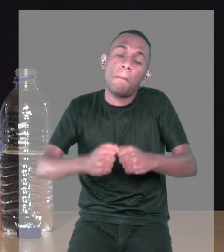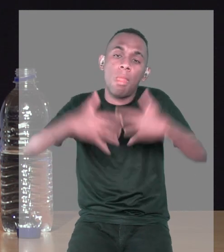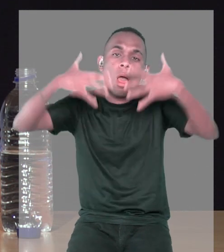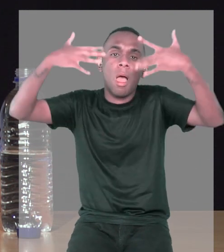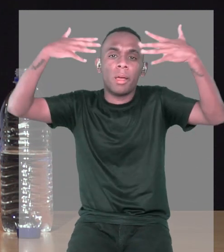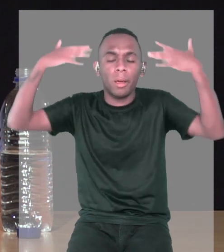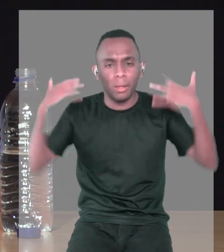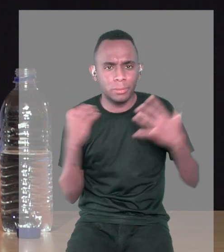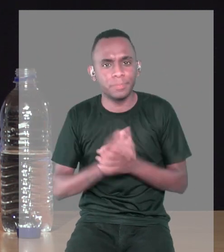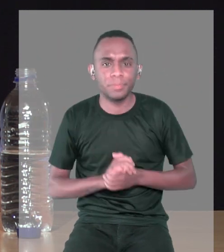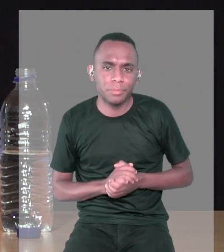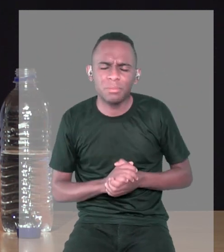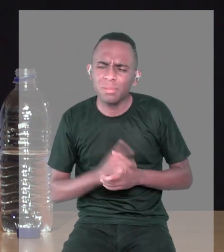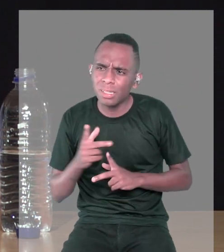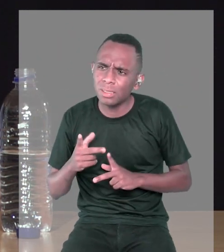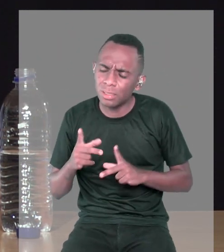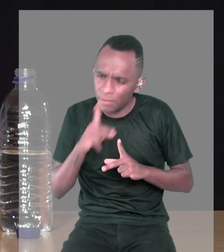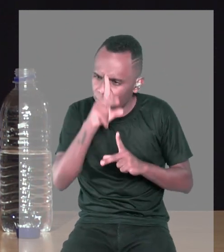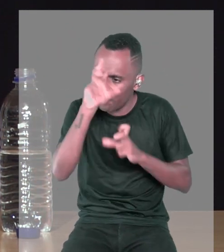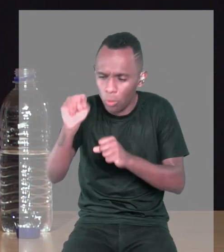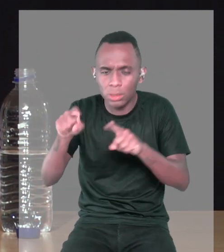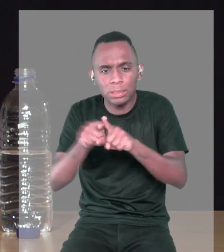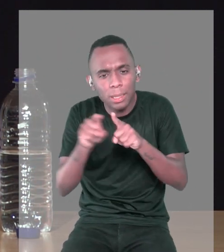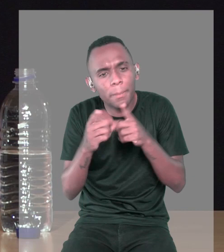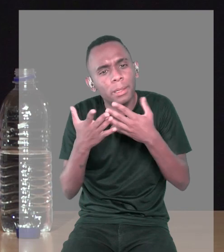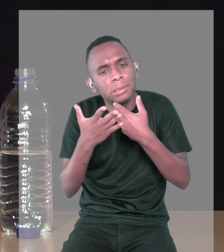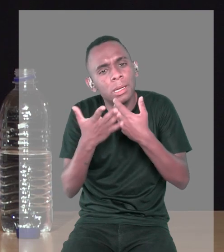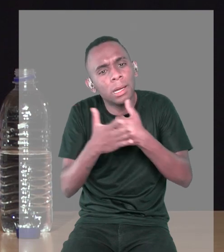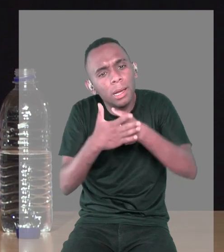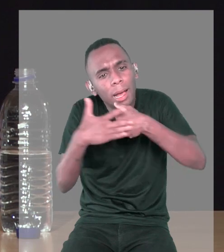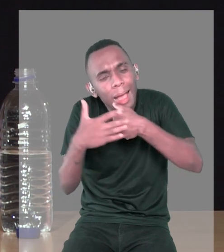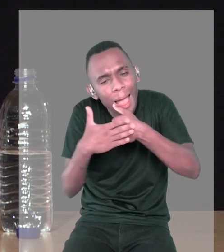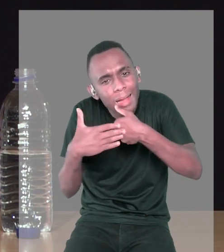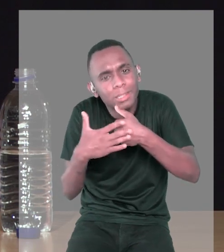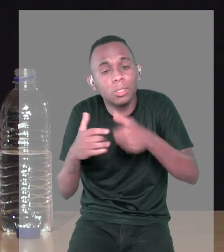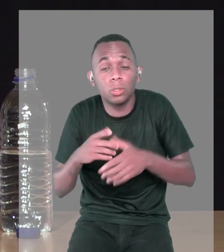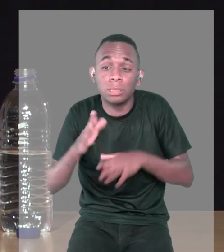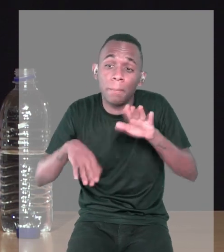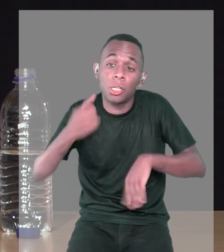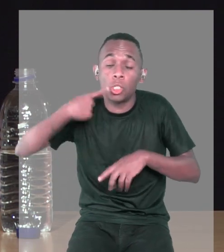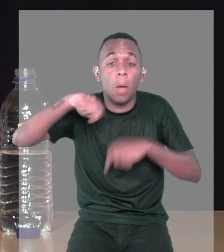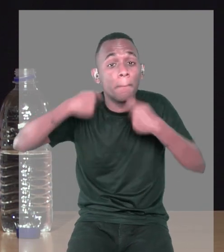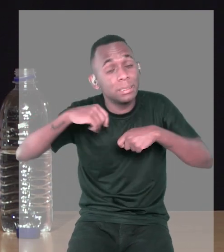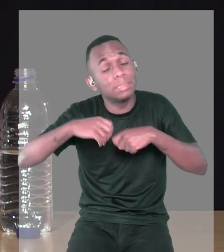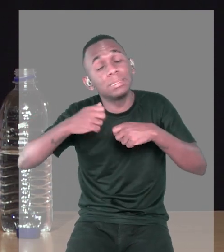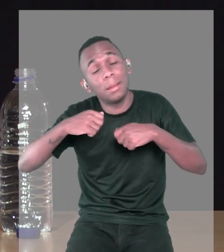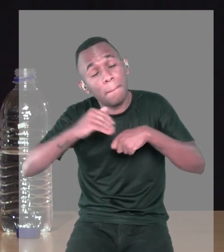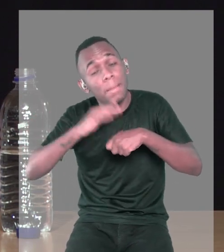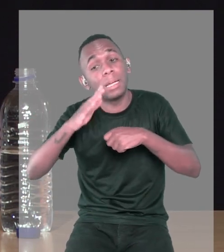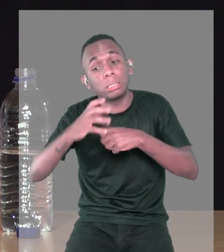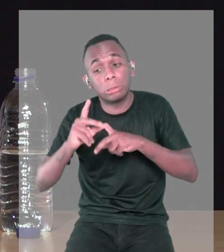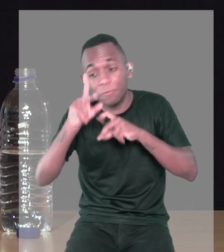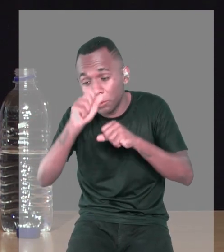doçura. E é linda essa ideia do vigor e da doçura juntos. Talvez a gente precise buscar